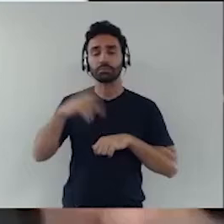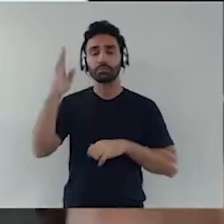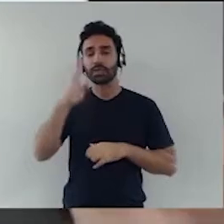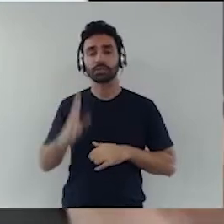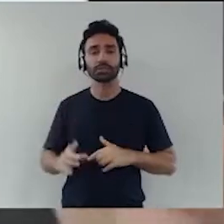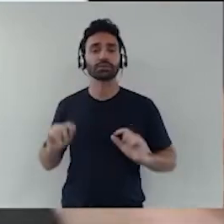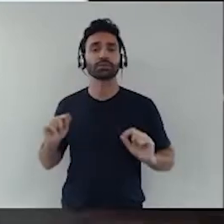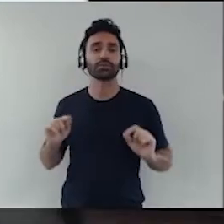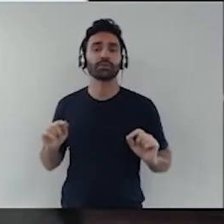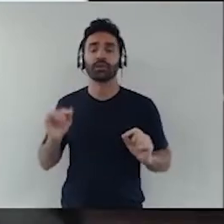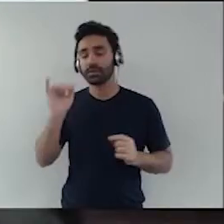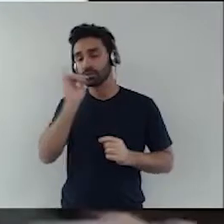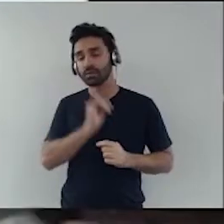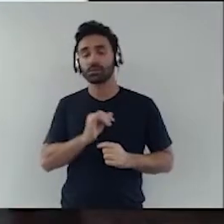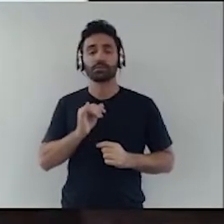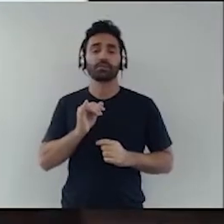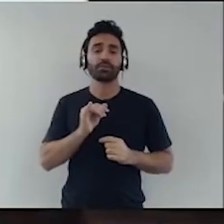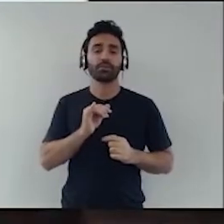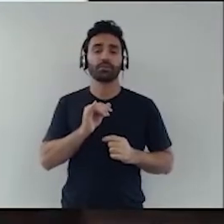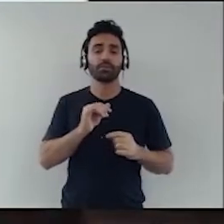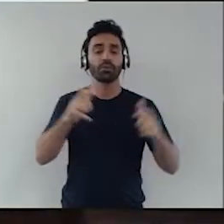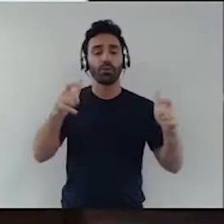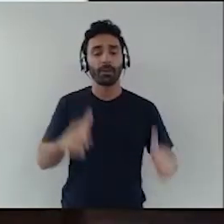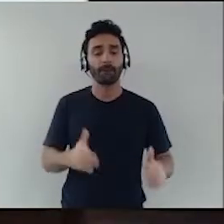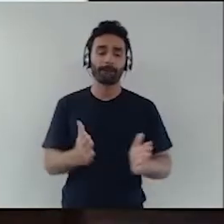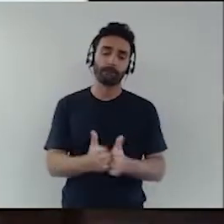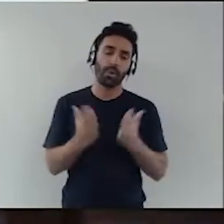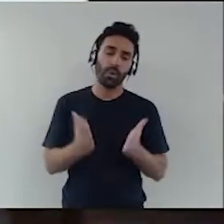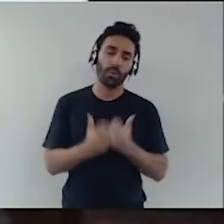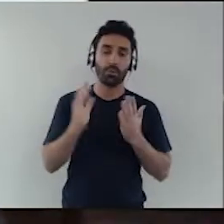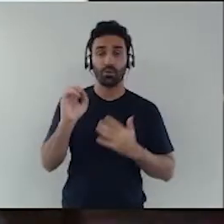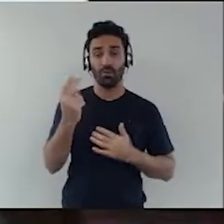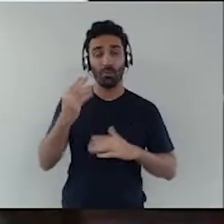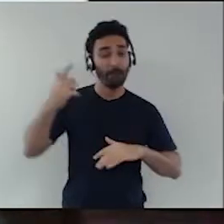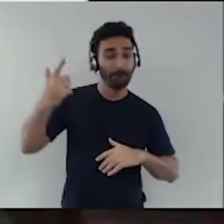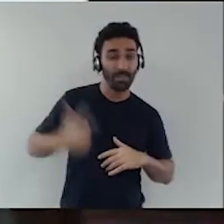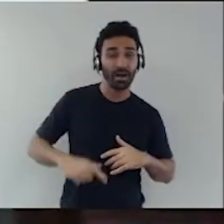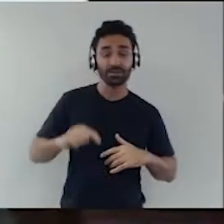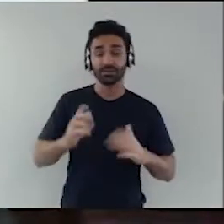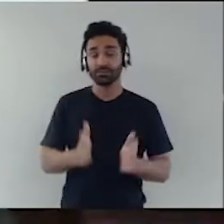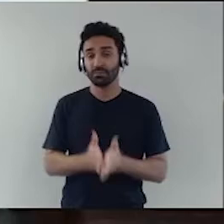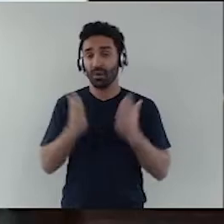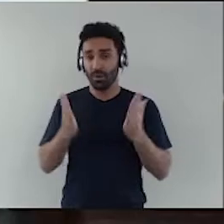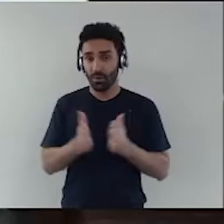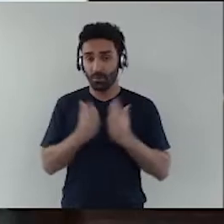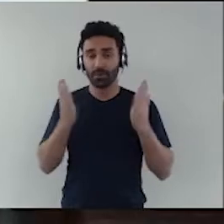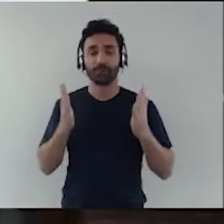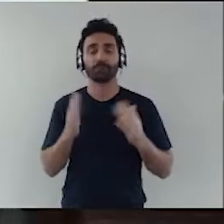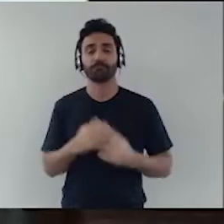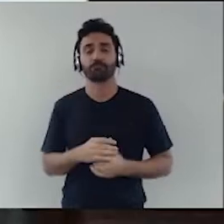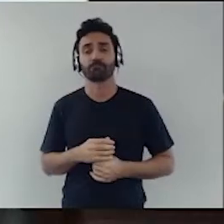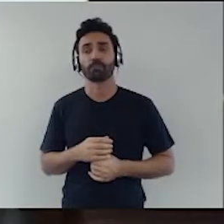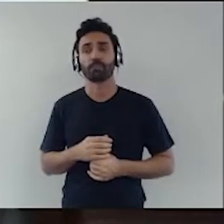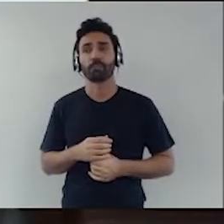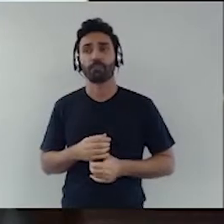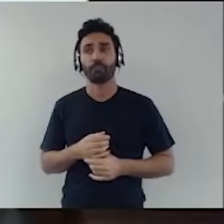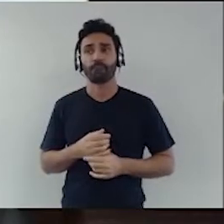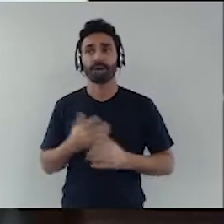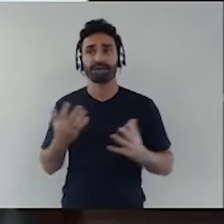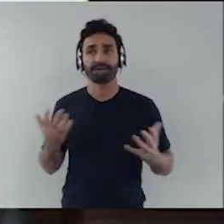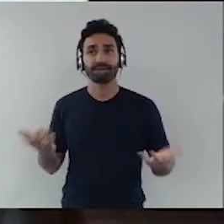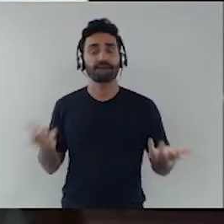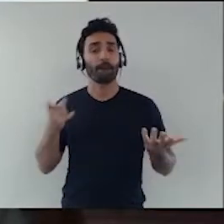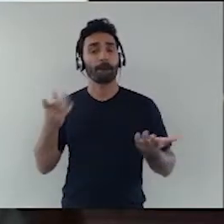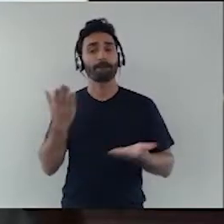na camada pobre e mais pobre da população, segundo o IPEA, a classificação do IPEA, essa